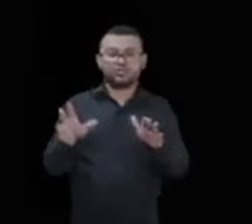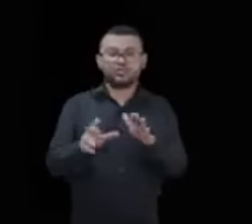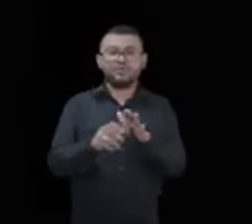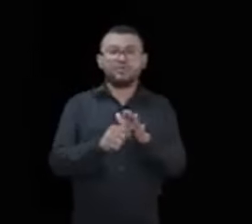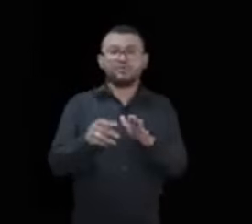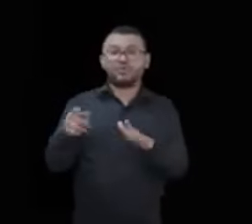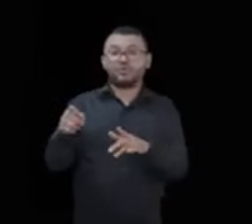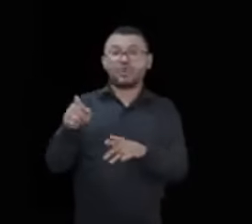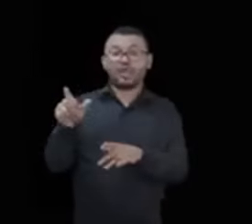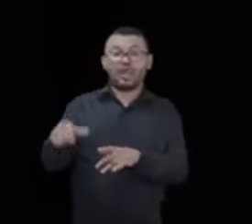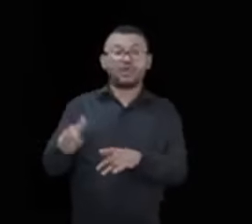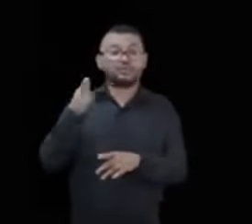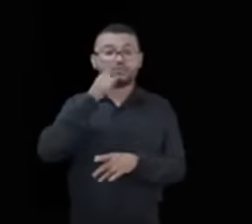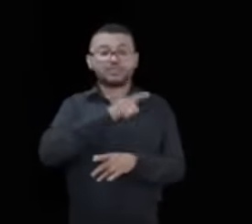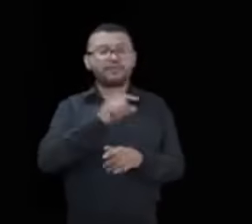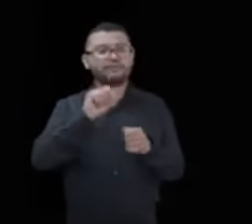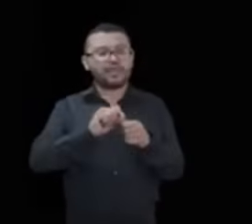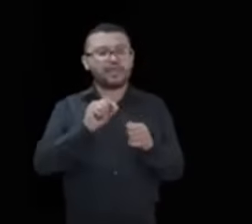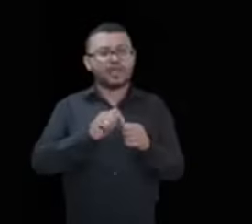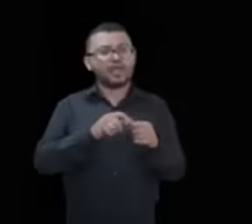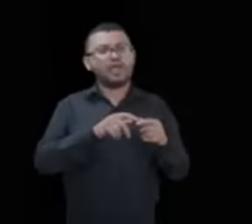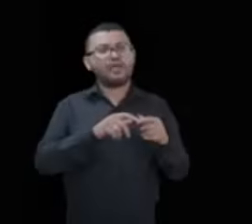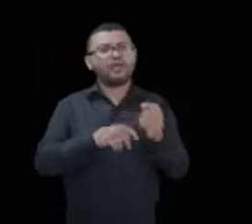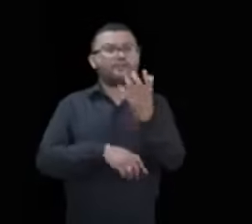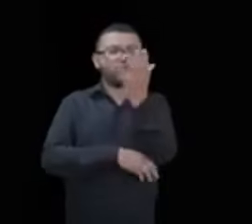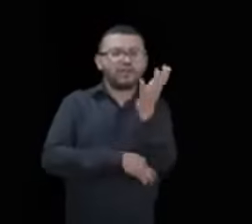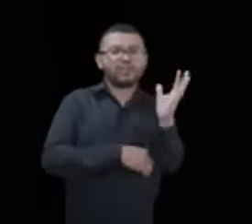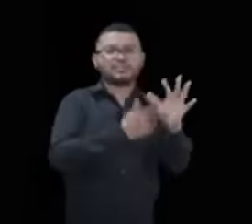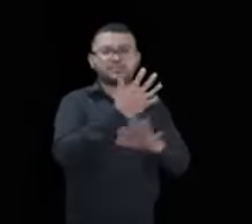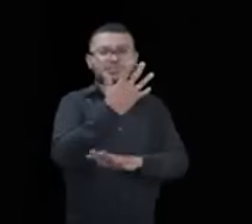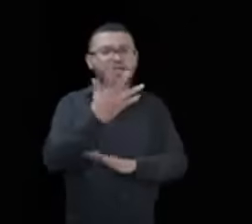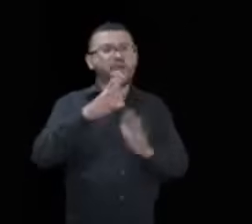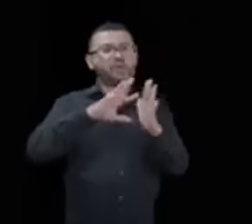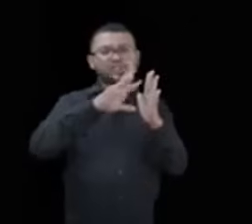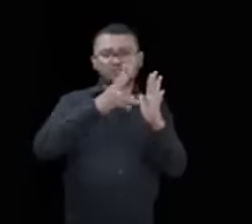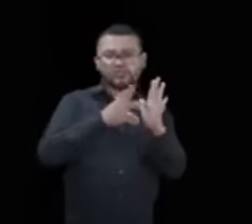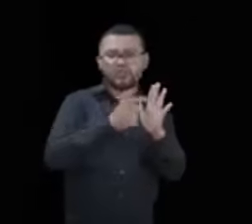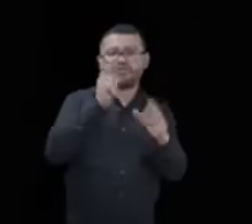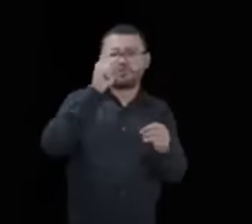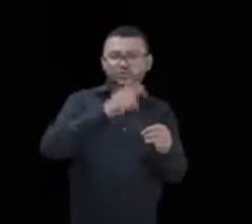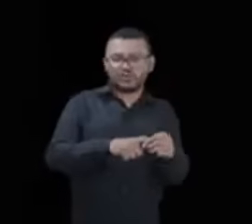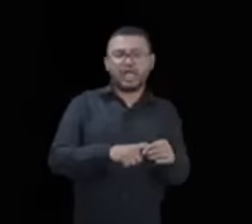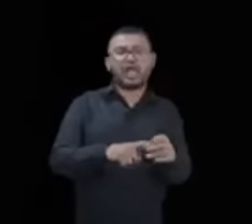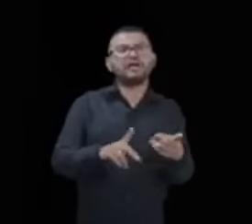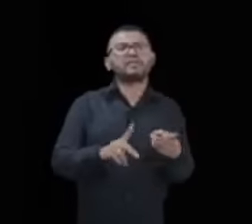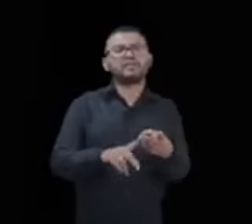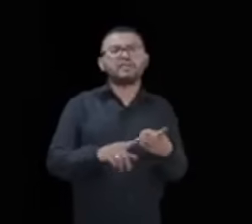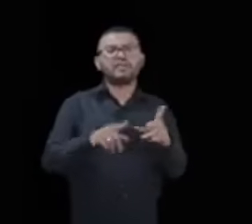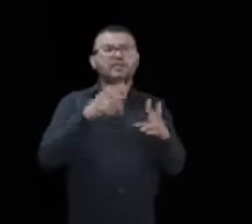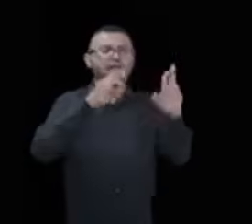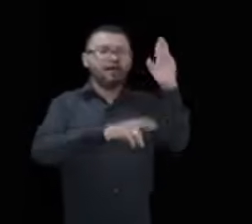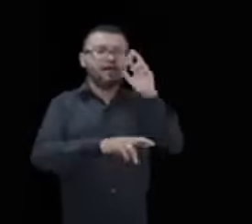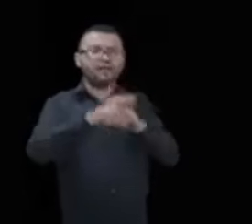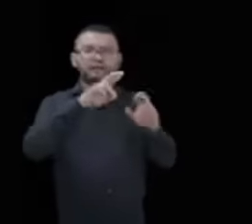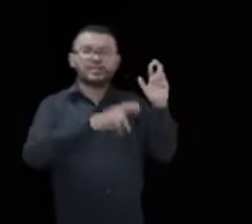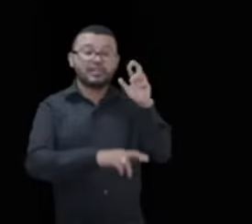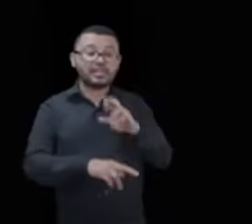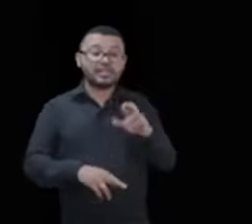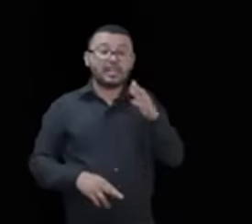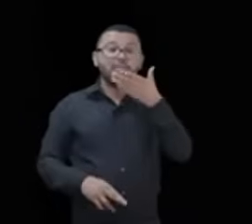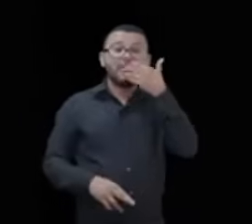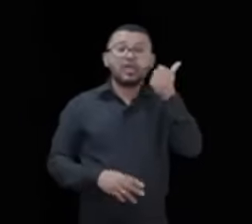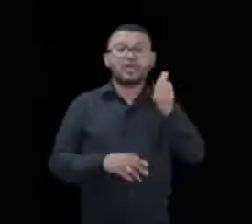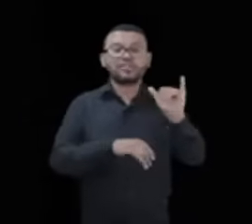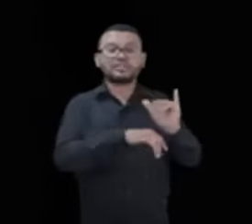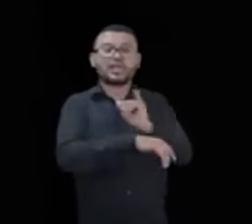costa equatorial, para que a gente possa reflorestar a floresta amazônica, para que a gente possa monitorar e melhorar